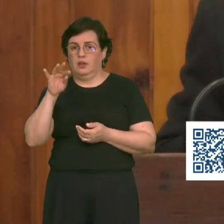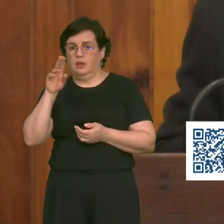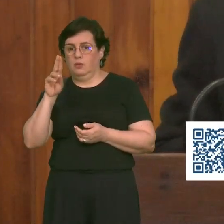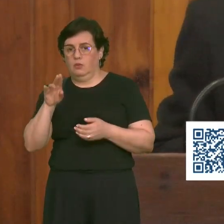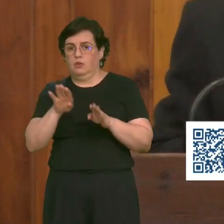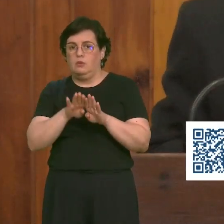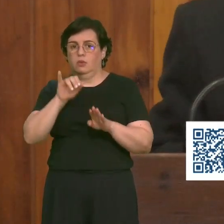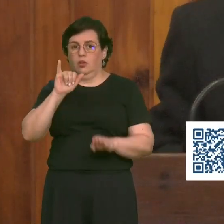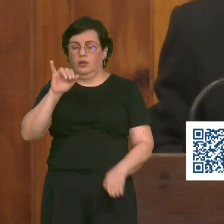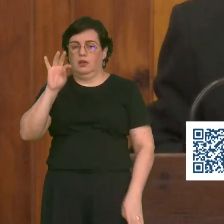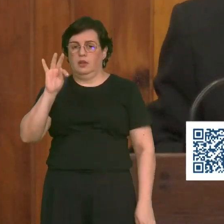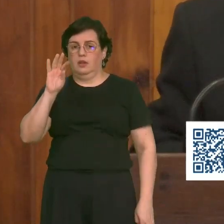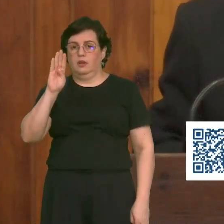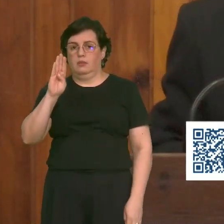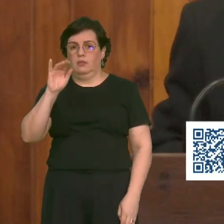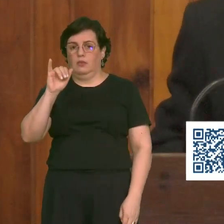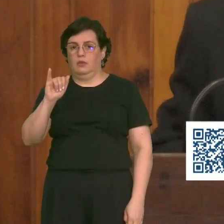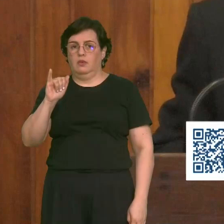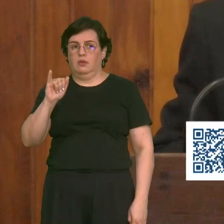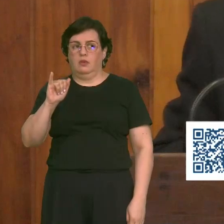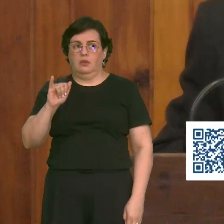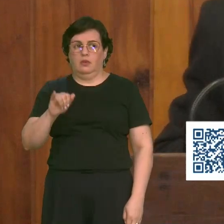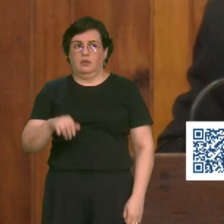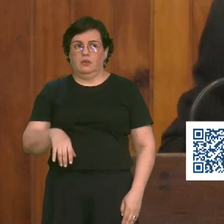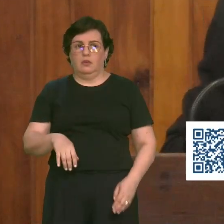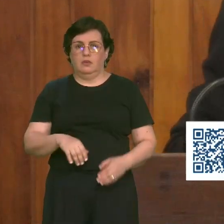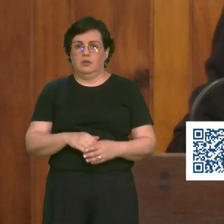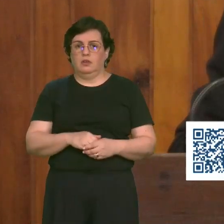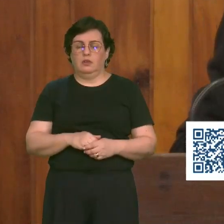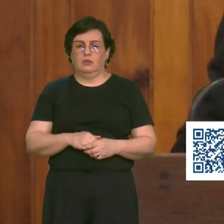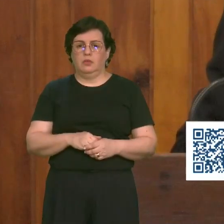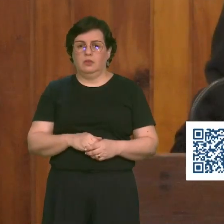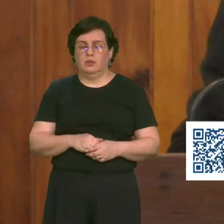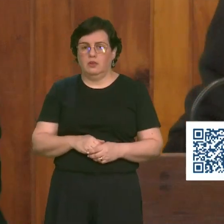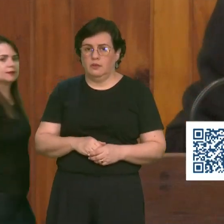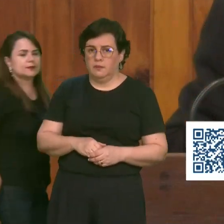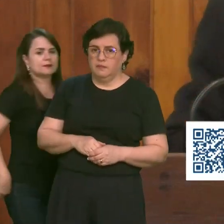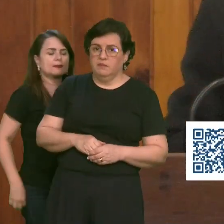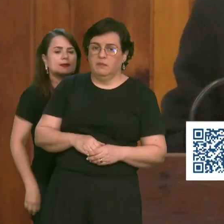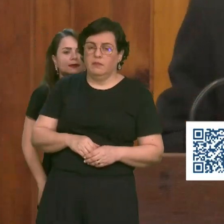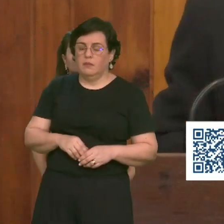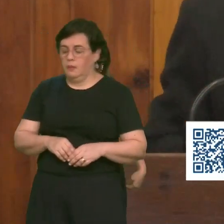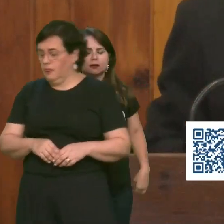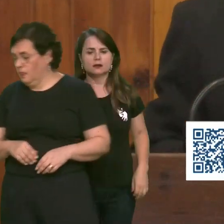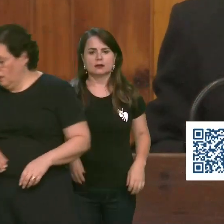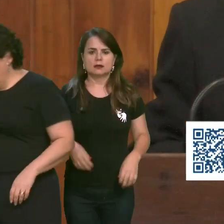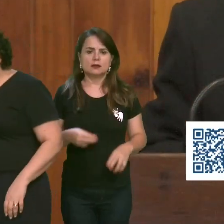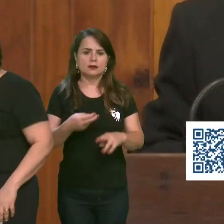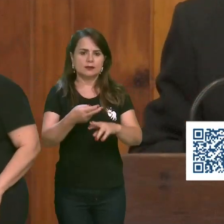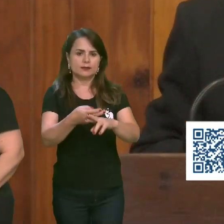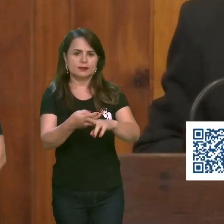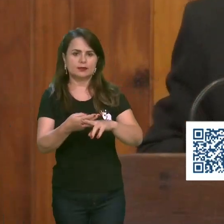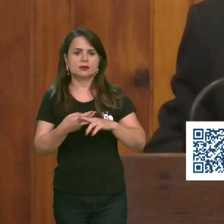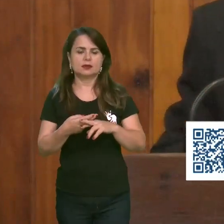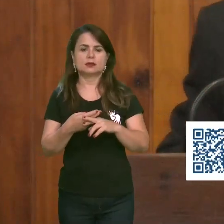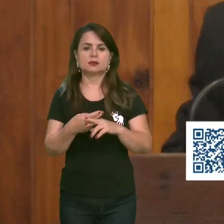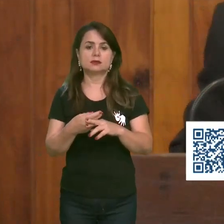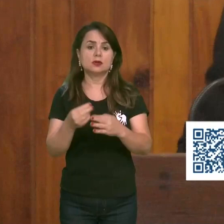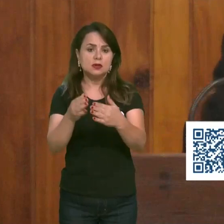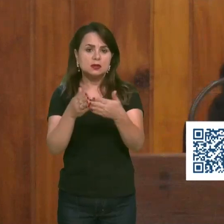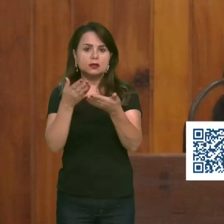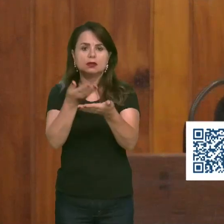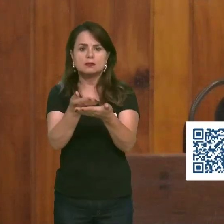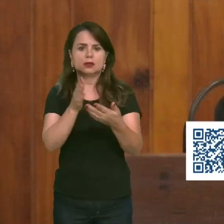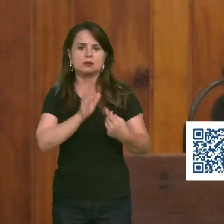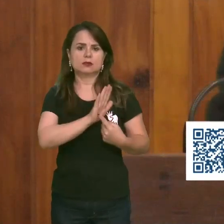ITBI que é imposto sobre transmissão de bens móveis por isso nós apresentamos requerimento que é endereçado